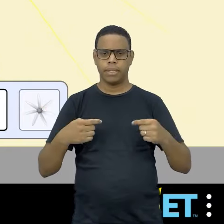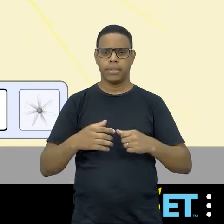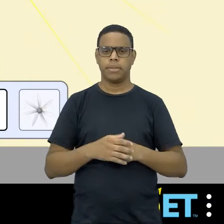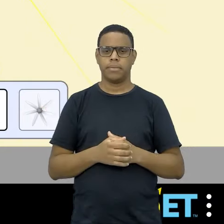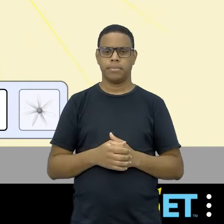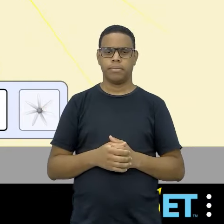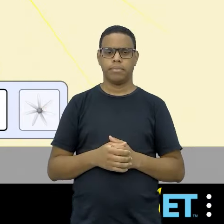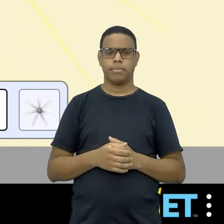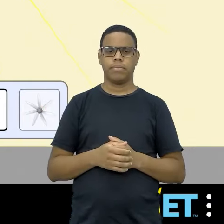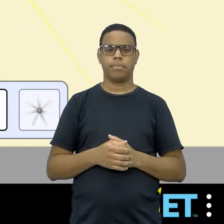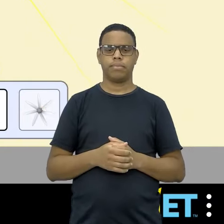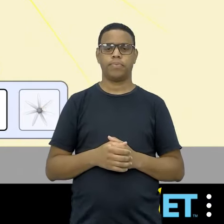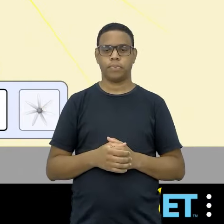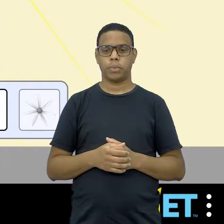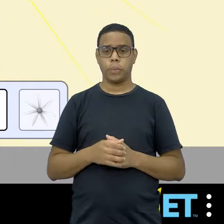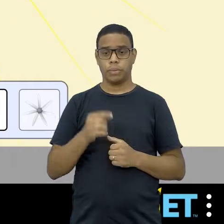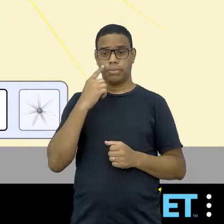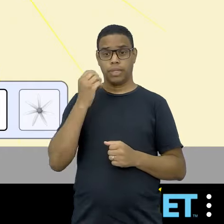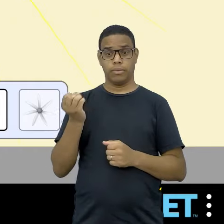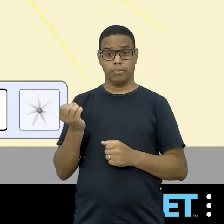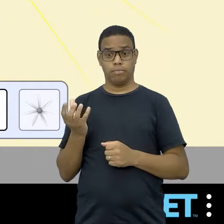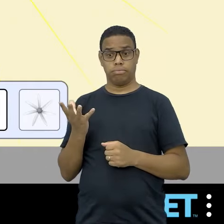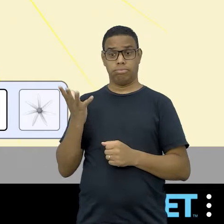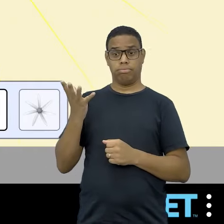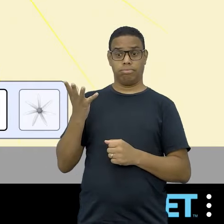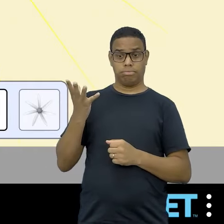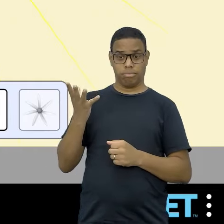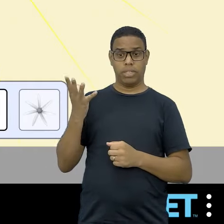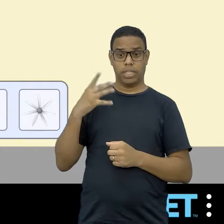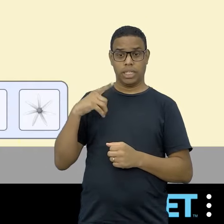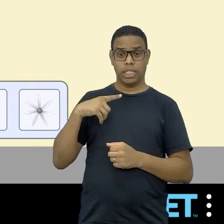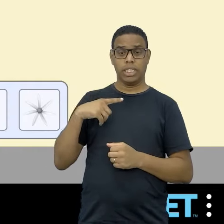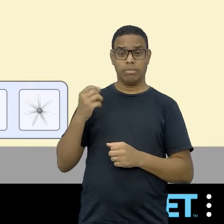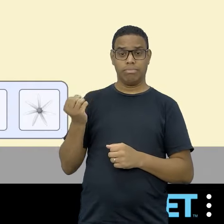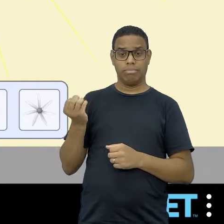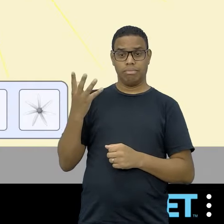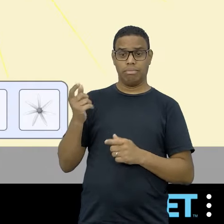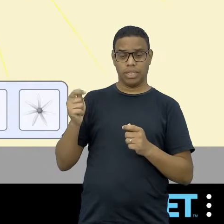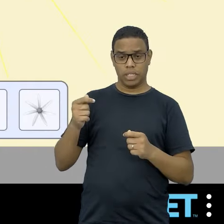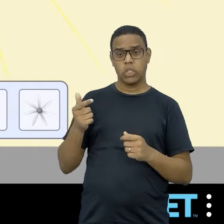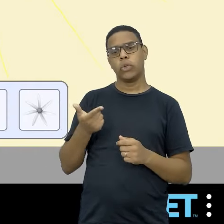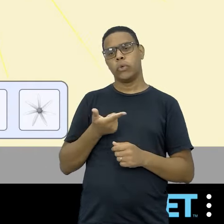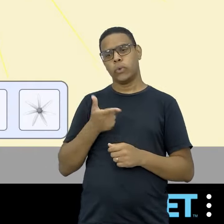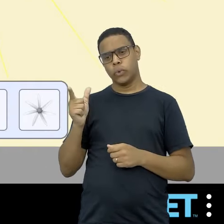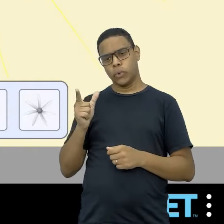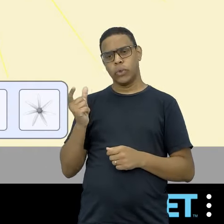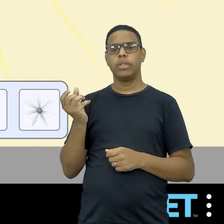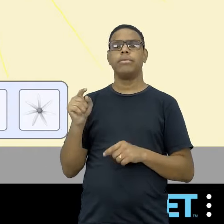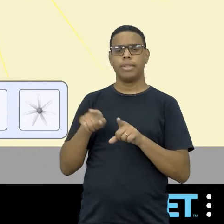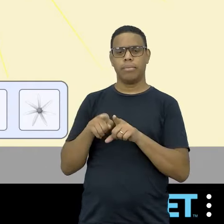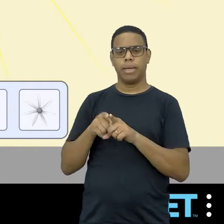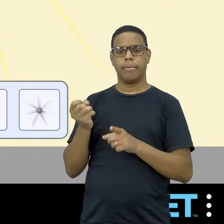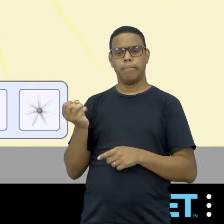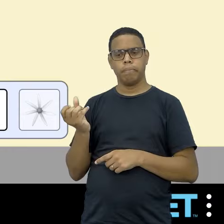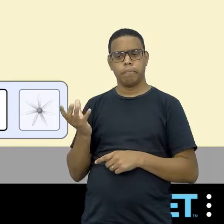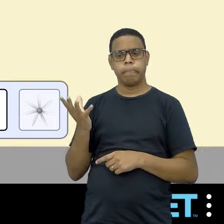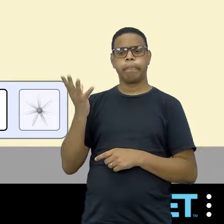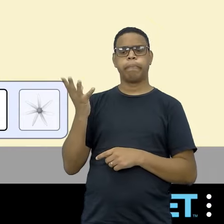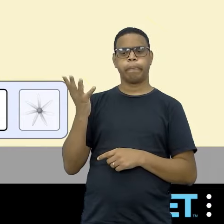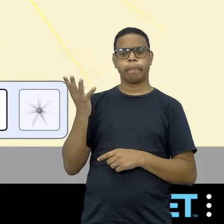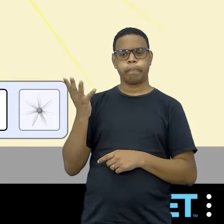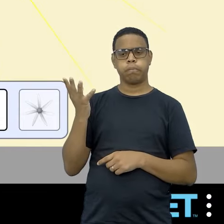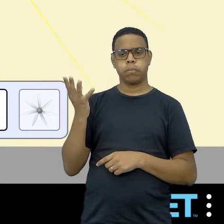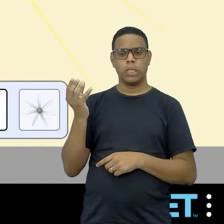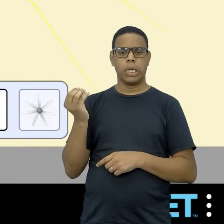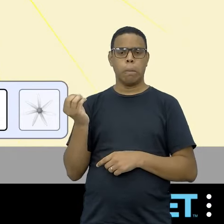Ele está fazendo a lâmpada funcionar lá, dá para a gente ver a luminosidade aí. E aqui nessa também, né? Dá para a